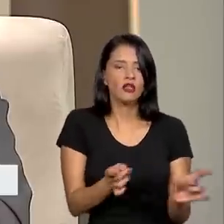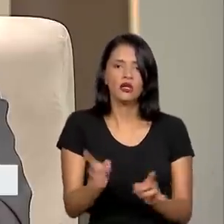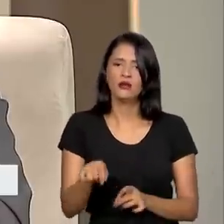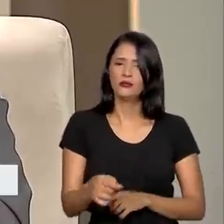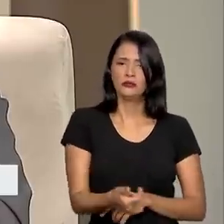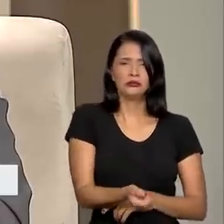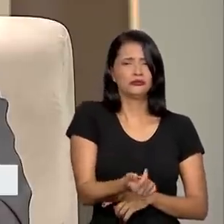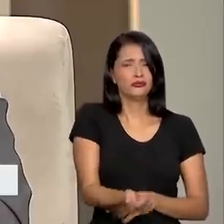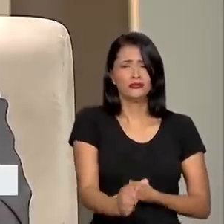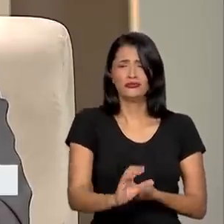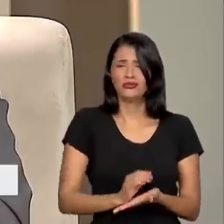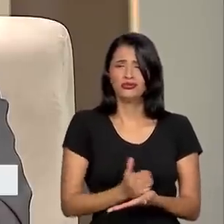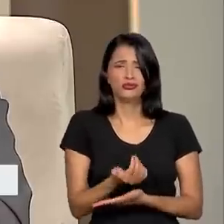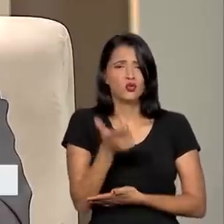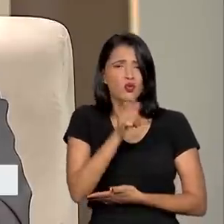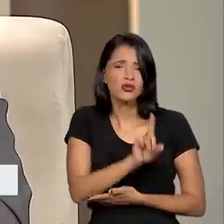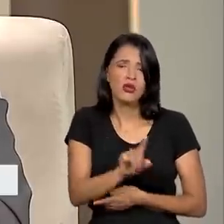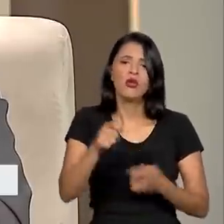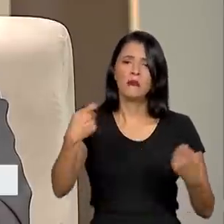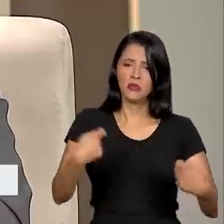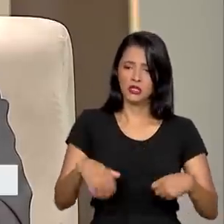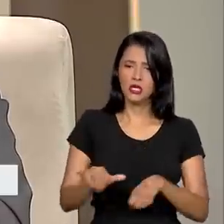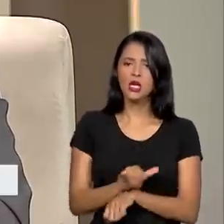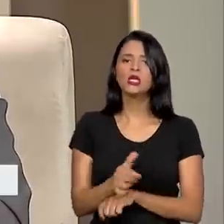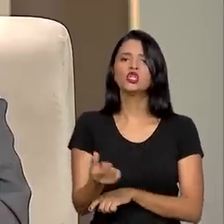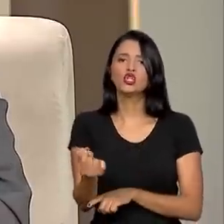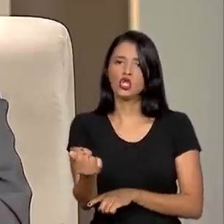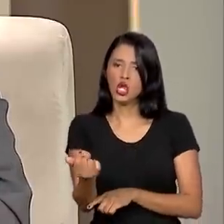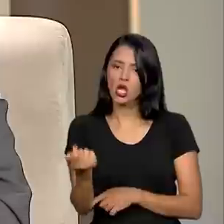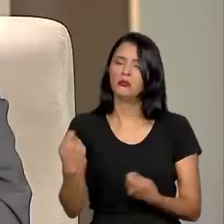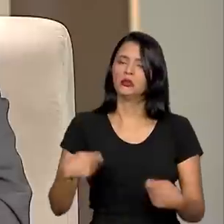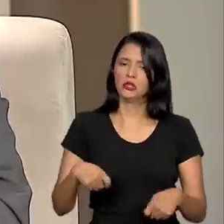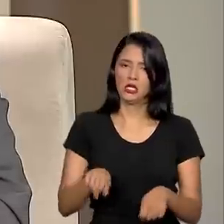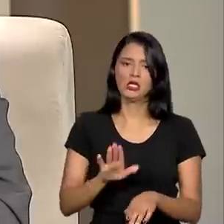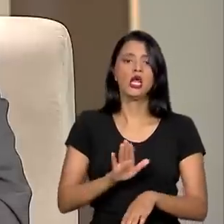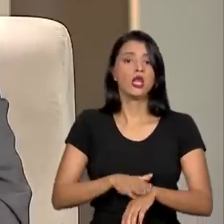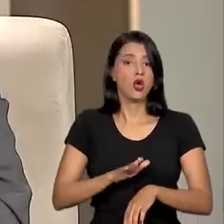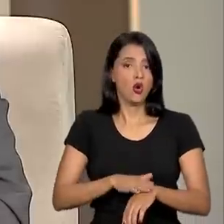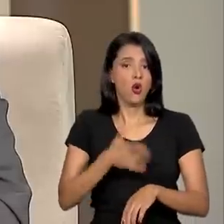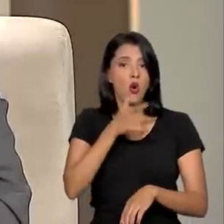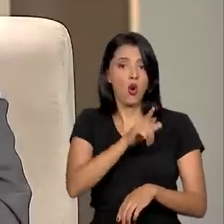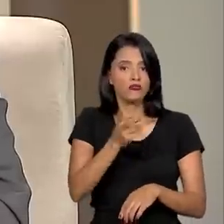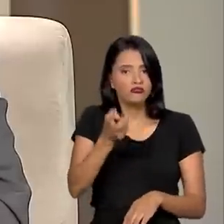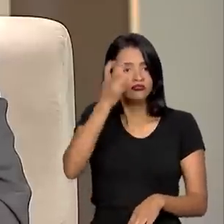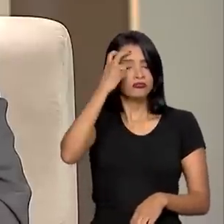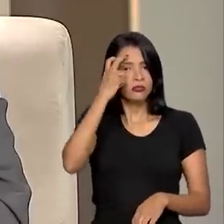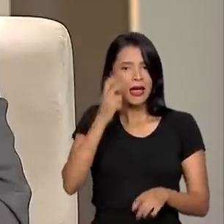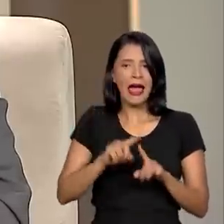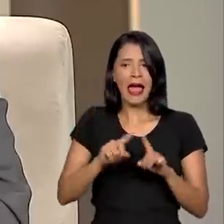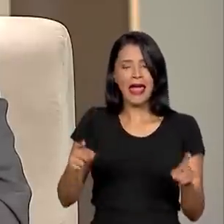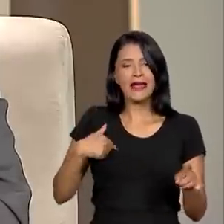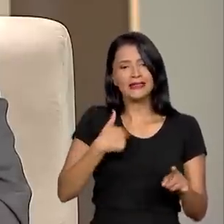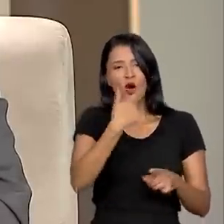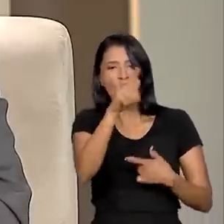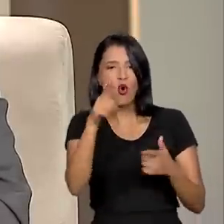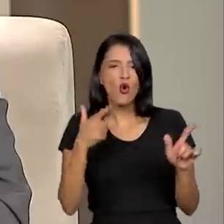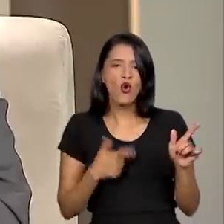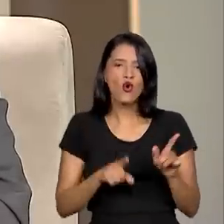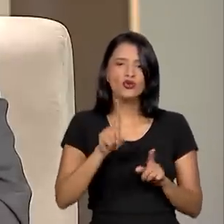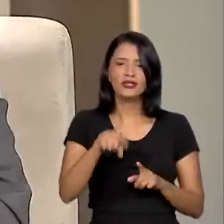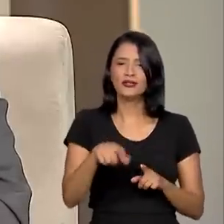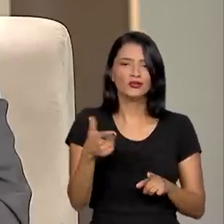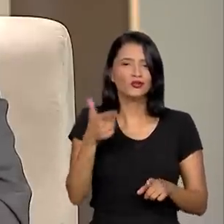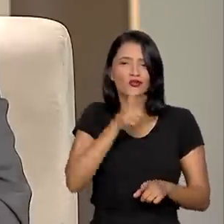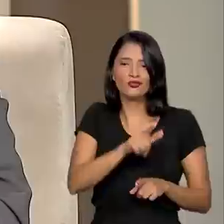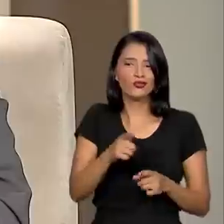uma atividade que demanda muitos recursos na hora da fruição cultural. Mal essas receitas operacionais, mal